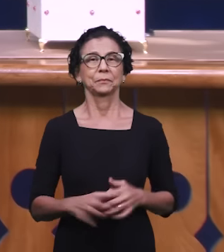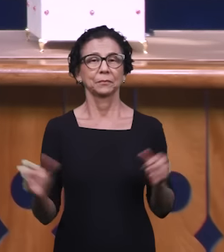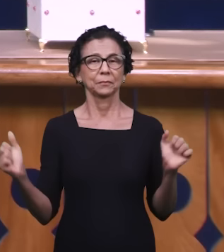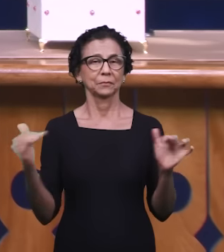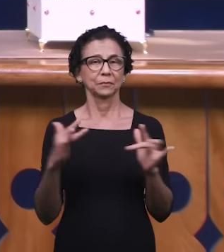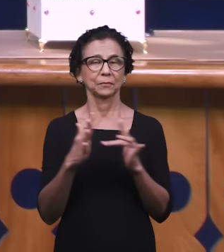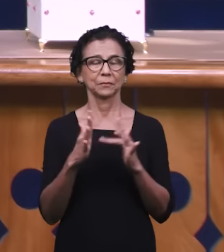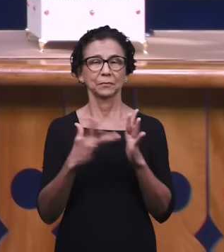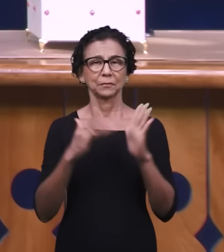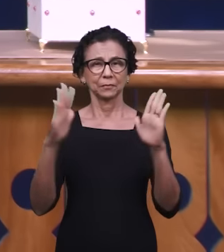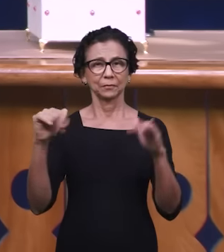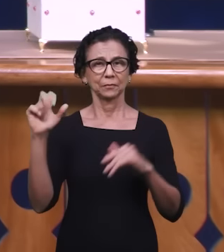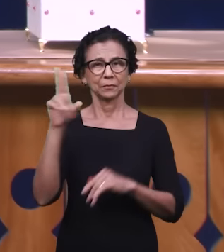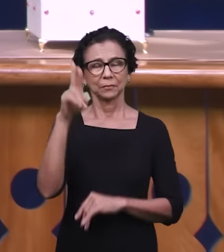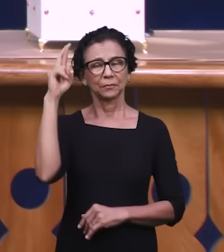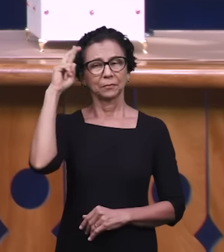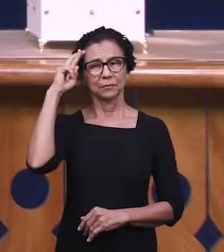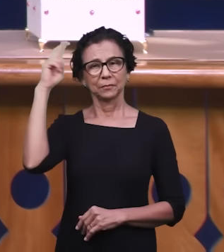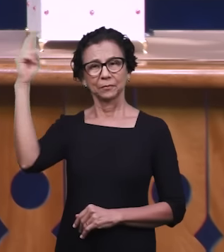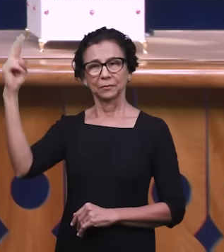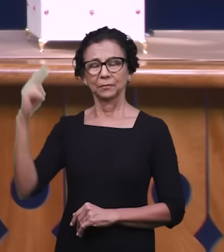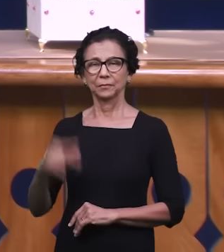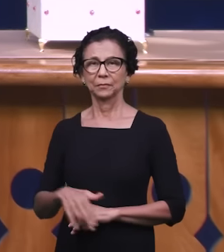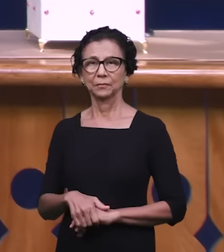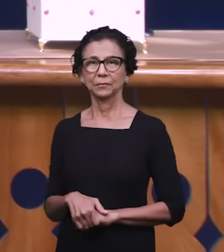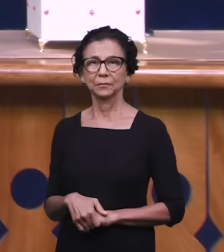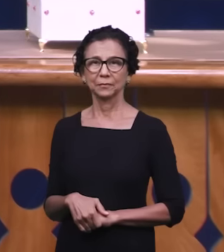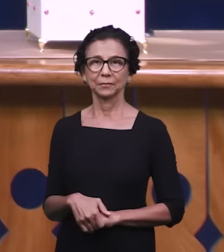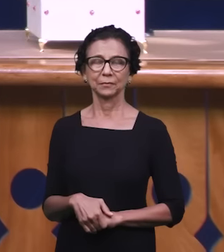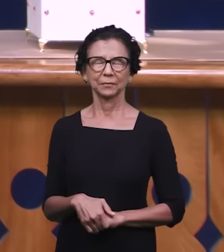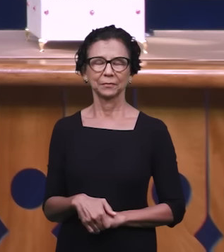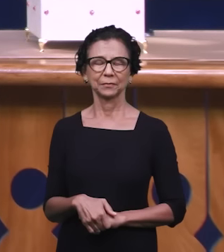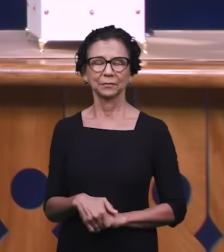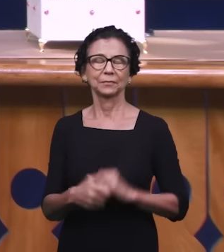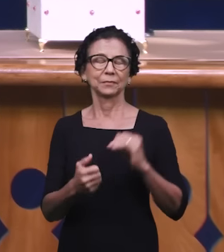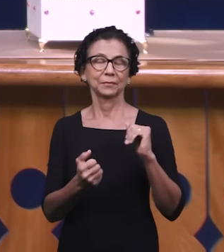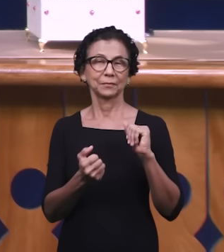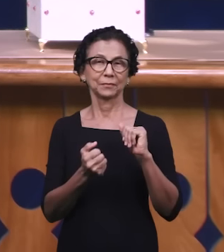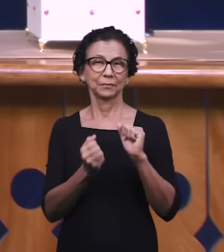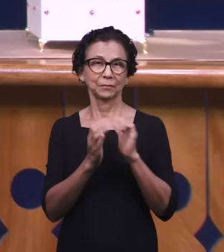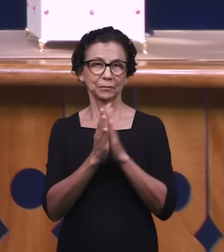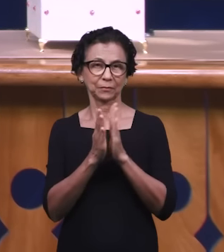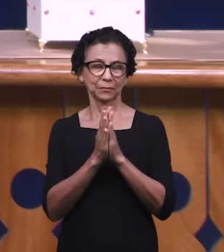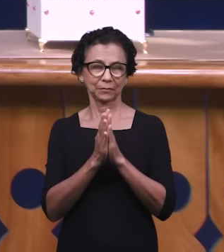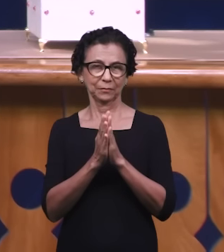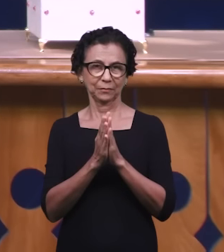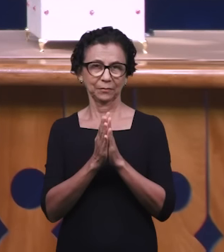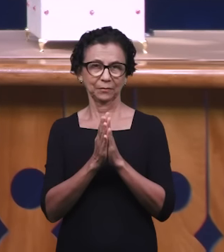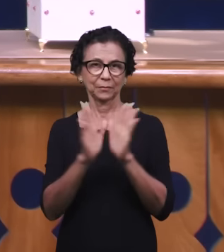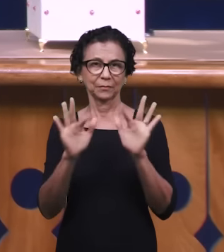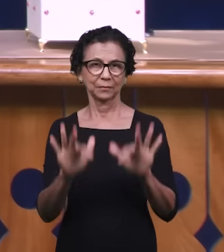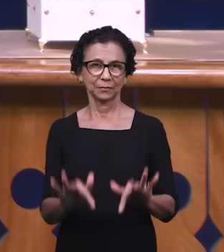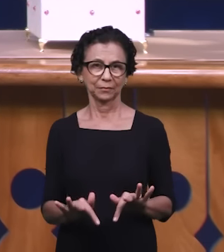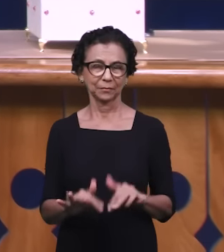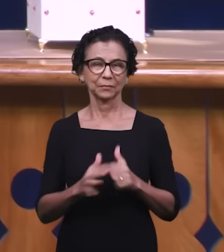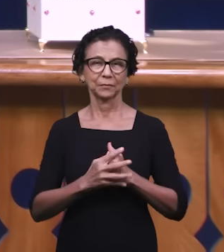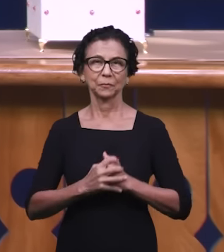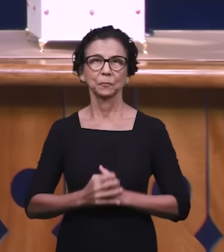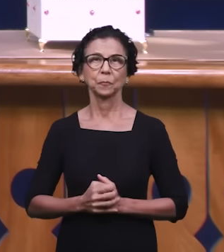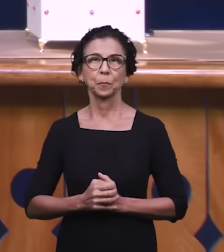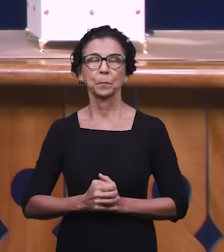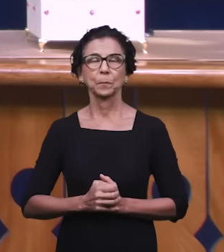Glórias a Jesus. Seja louvado o nome do Senhor. Nós vamos então orar, encerrando este culto, glorificando o